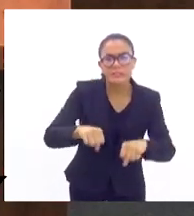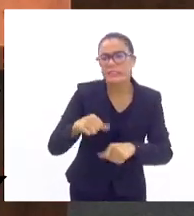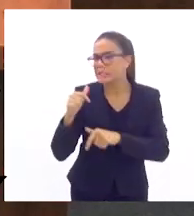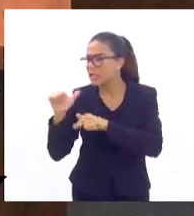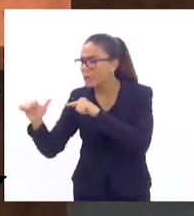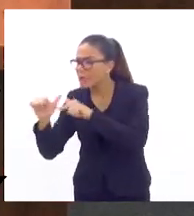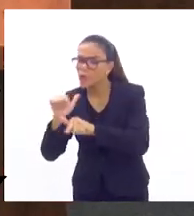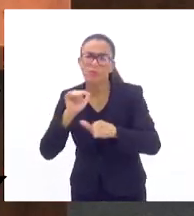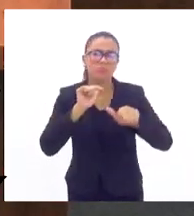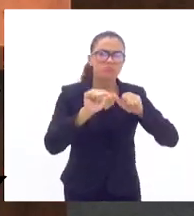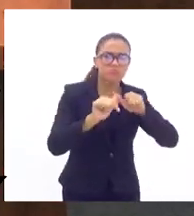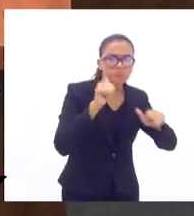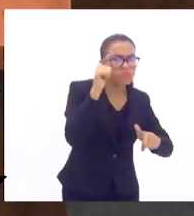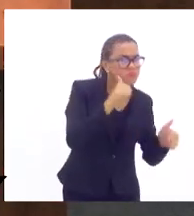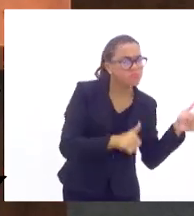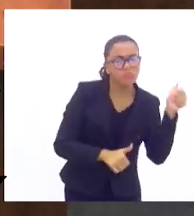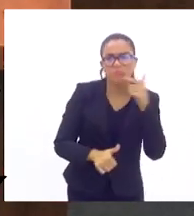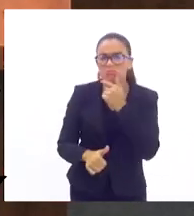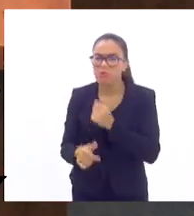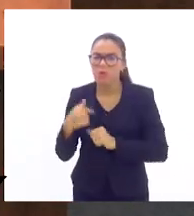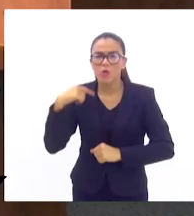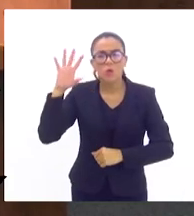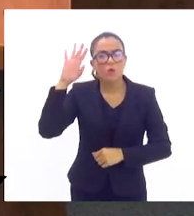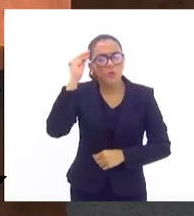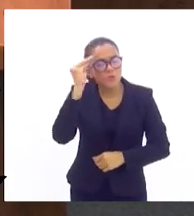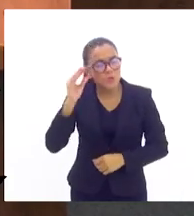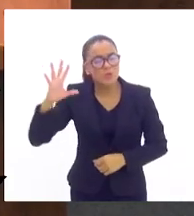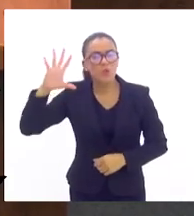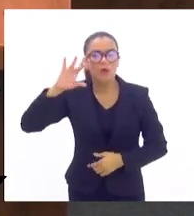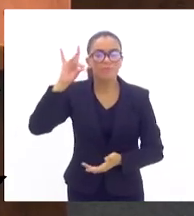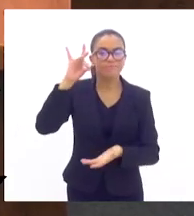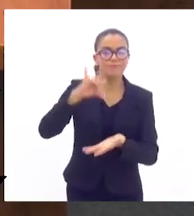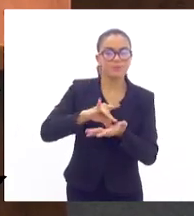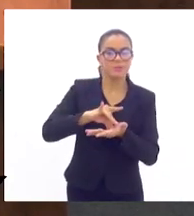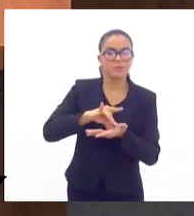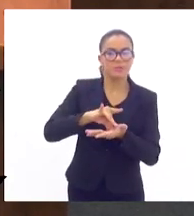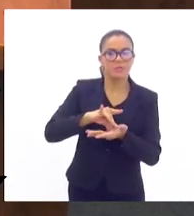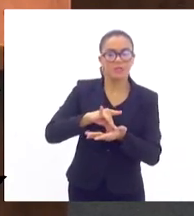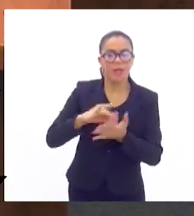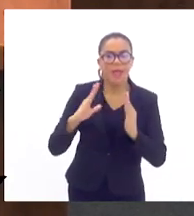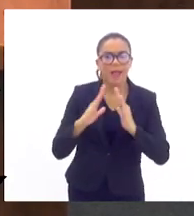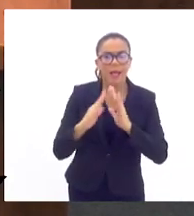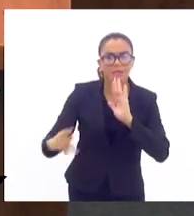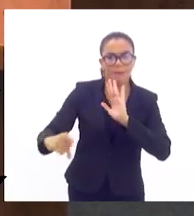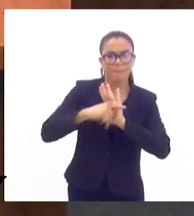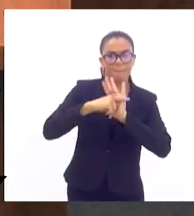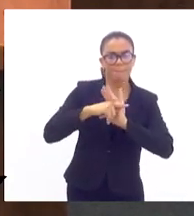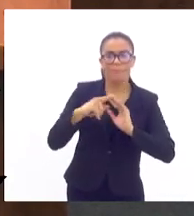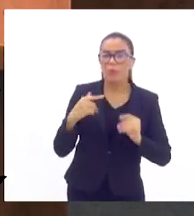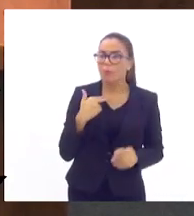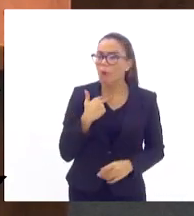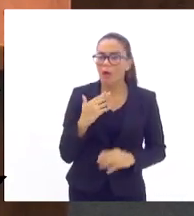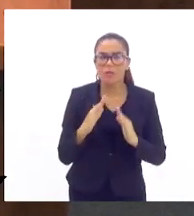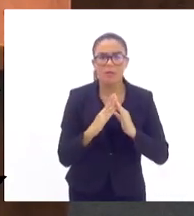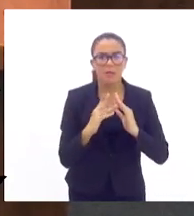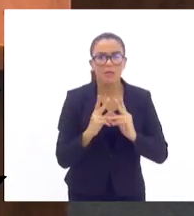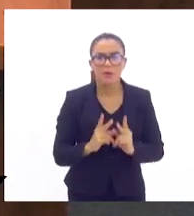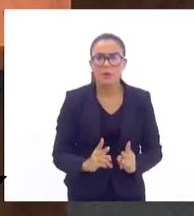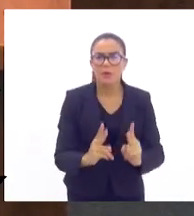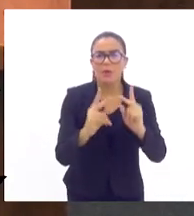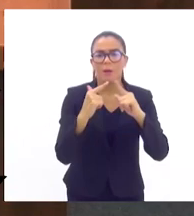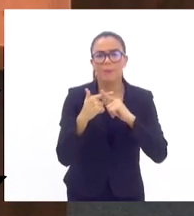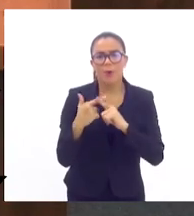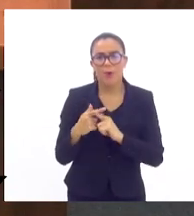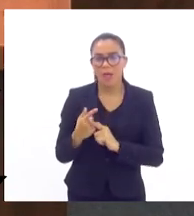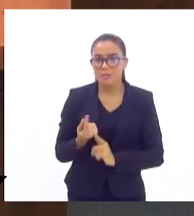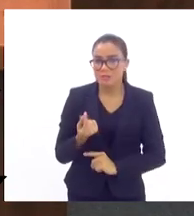trabalhadora, ter seu sonho realizado, o sonho da casa própria, e não poder morar porque o esgoto não é instalado. Você paga a taxa